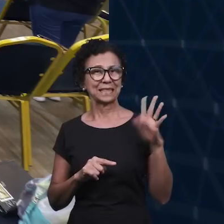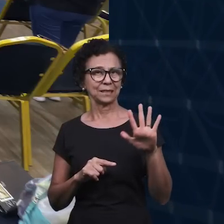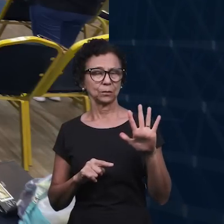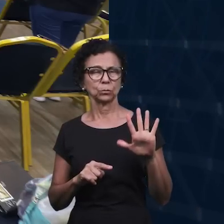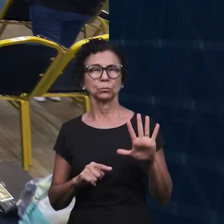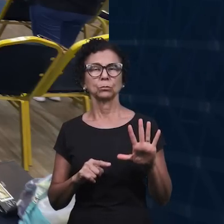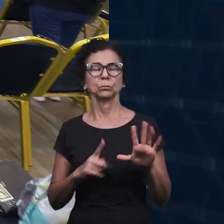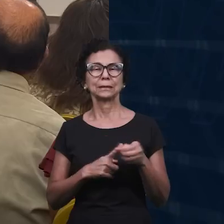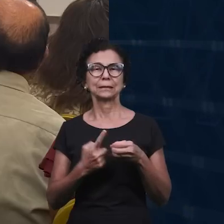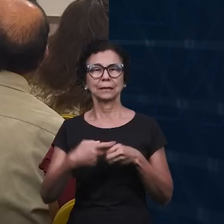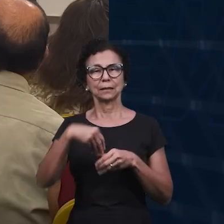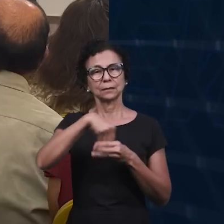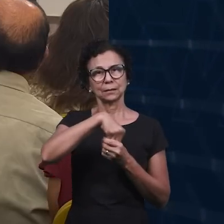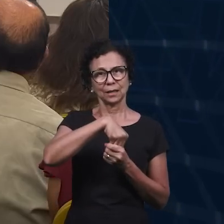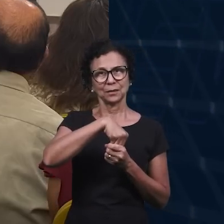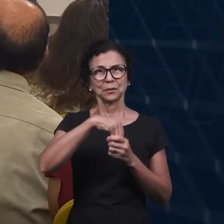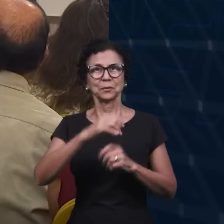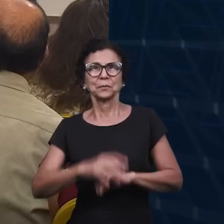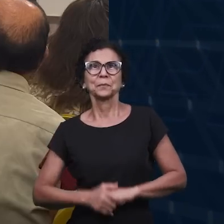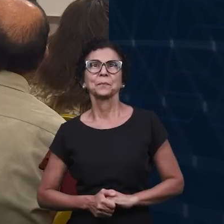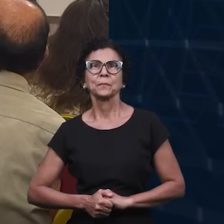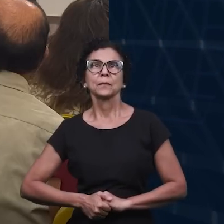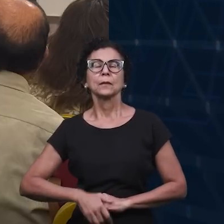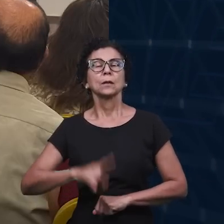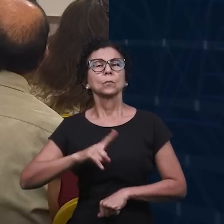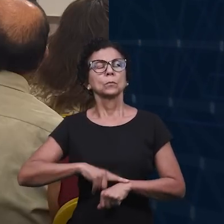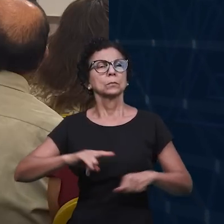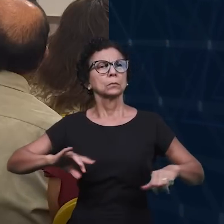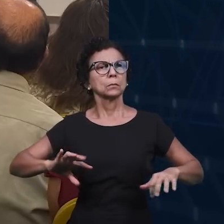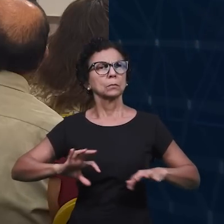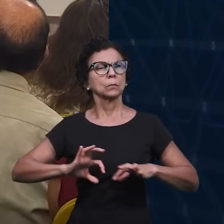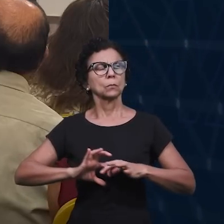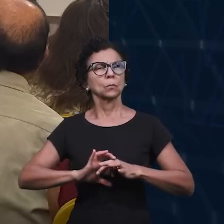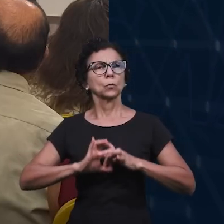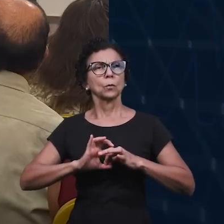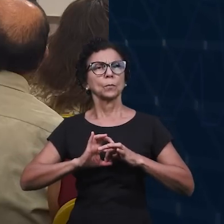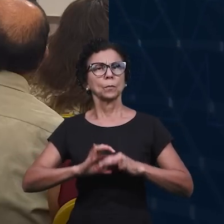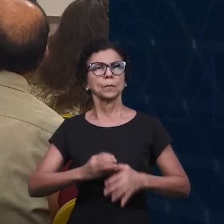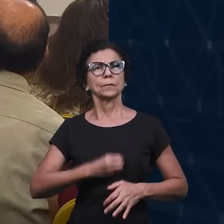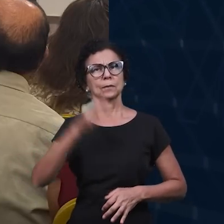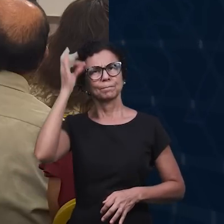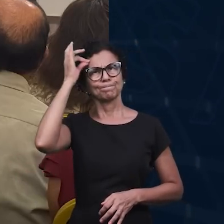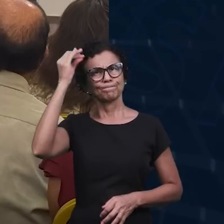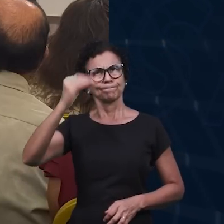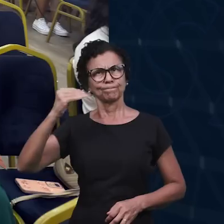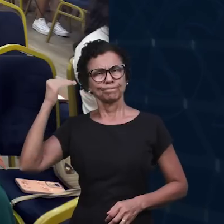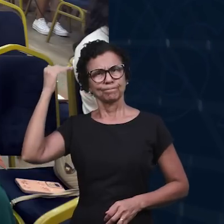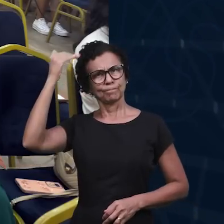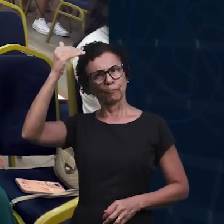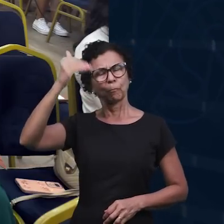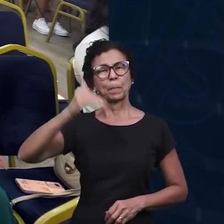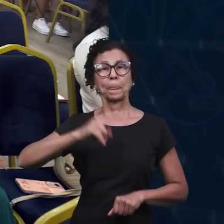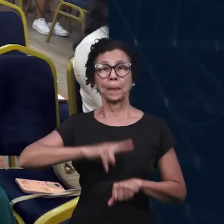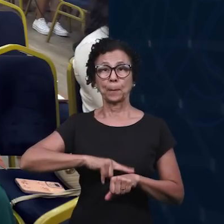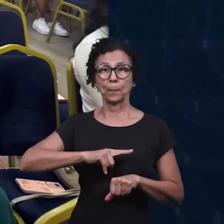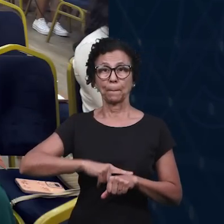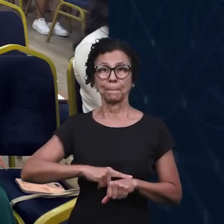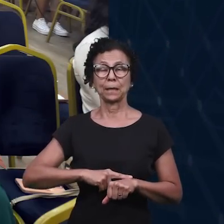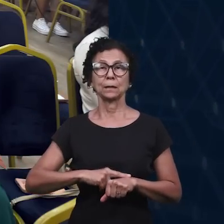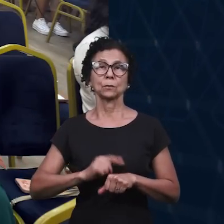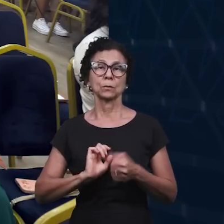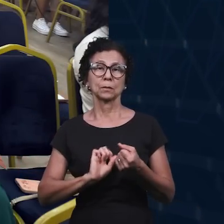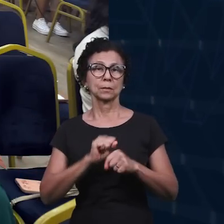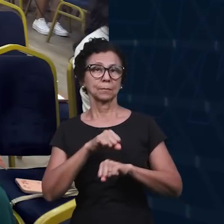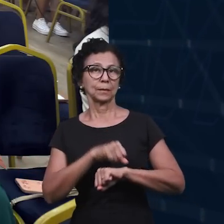de Trujillo desfrutaram de momentos de comunhão e fortalecimento espiritual. Durante o evento,